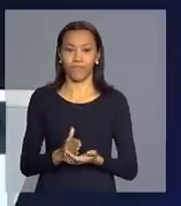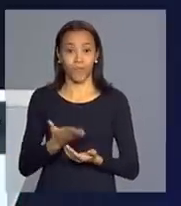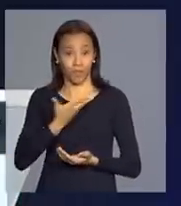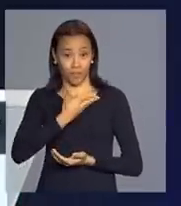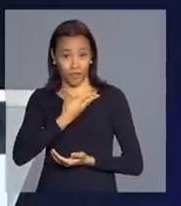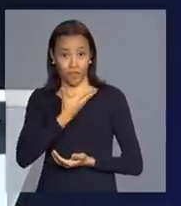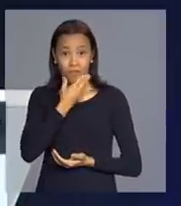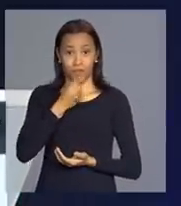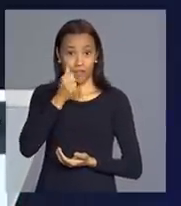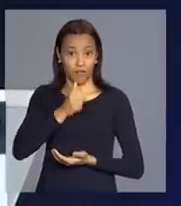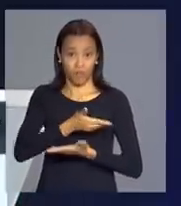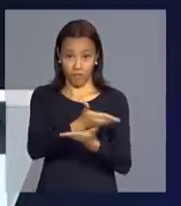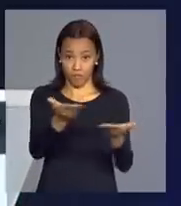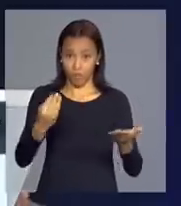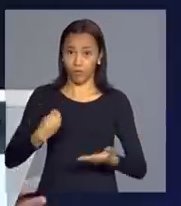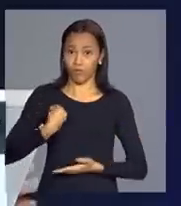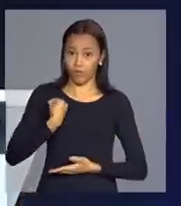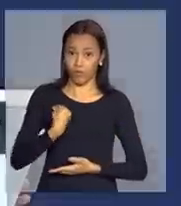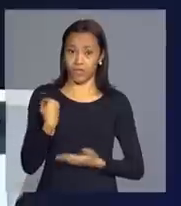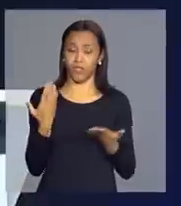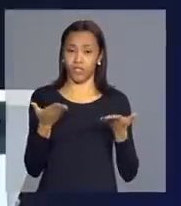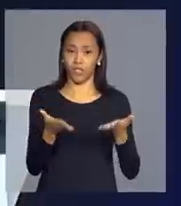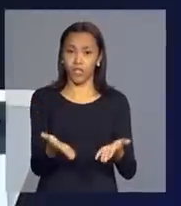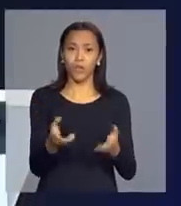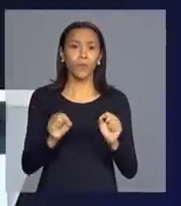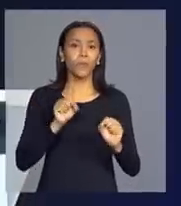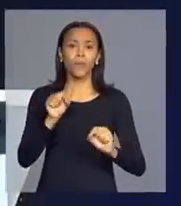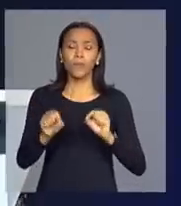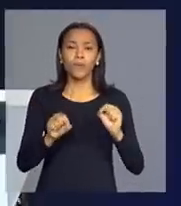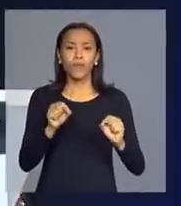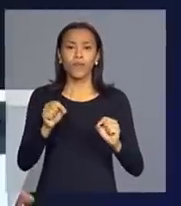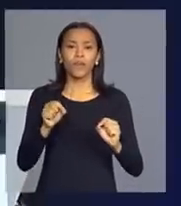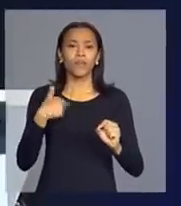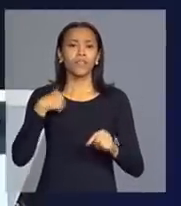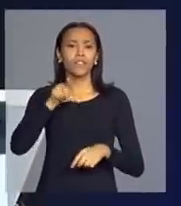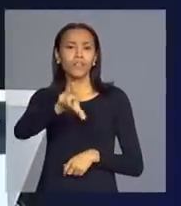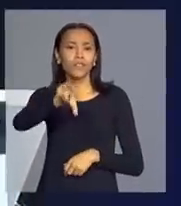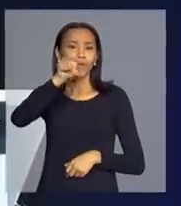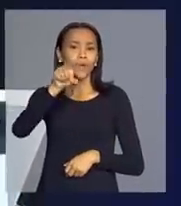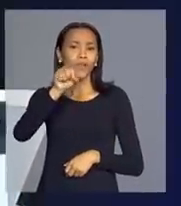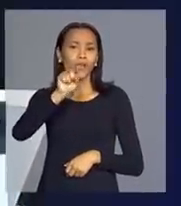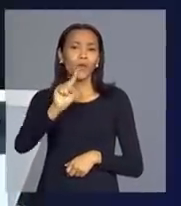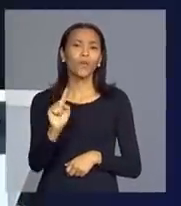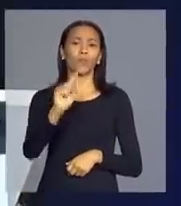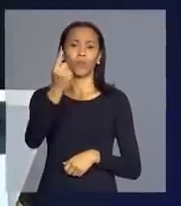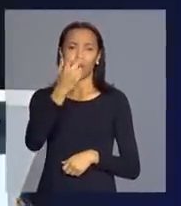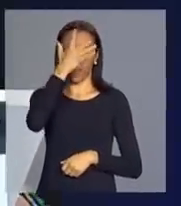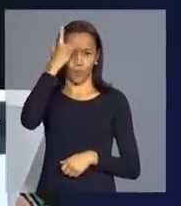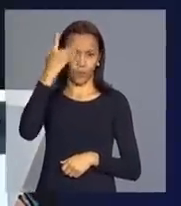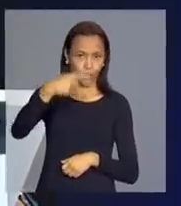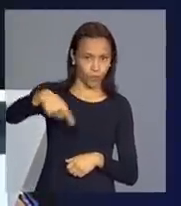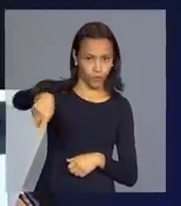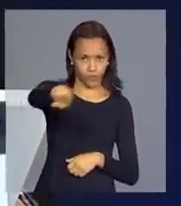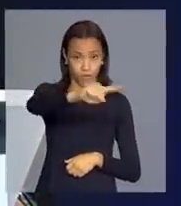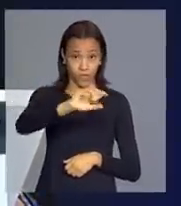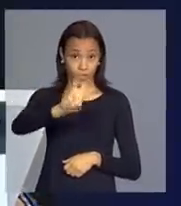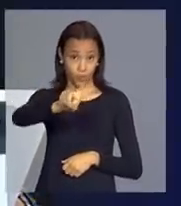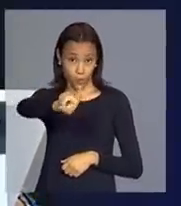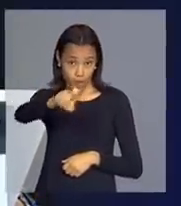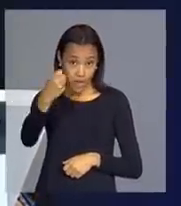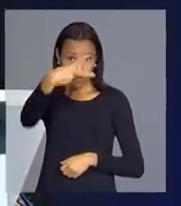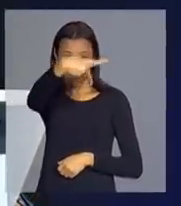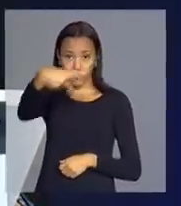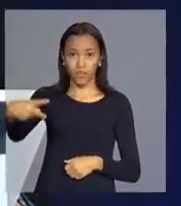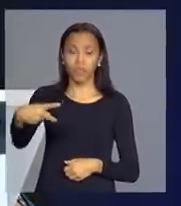amigos e minhas amigas aqui presentes, para escolher homenagear um de vocês, um dos ex-presidentes. E